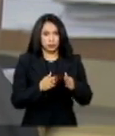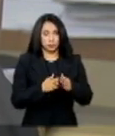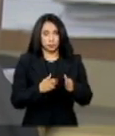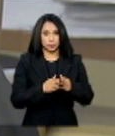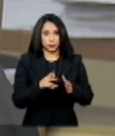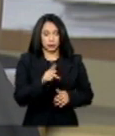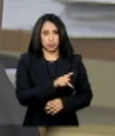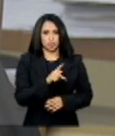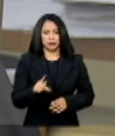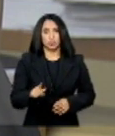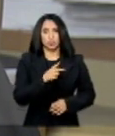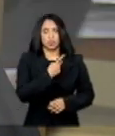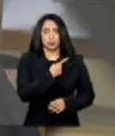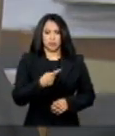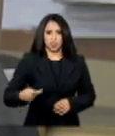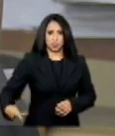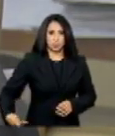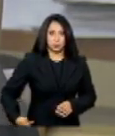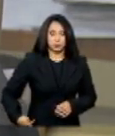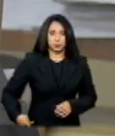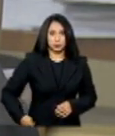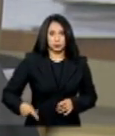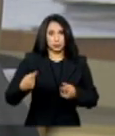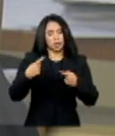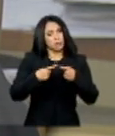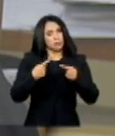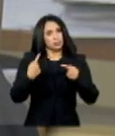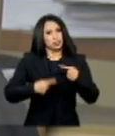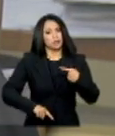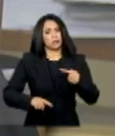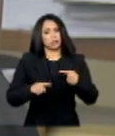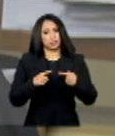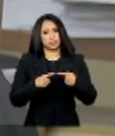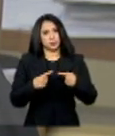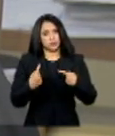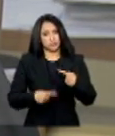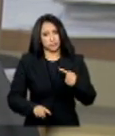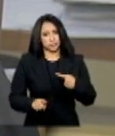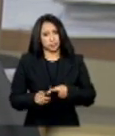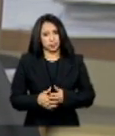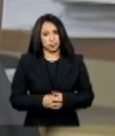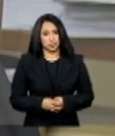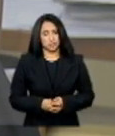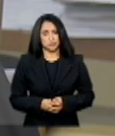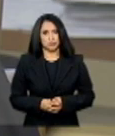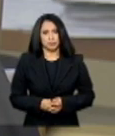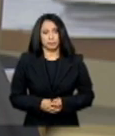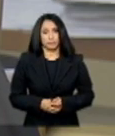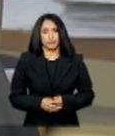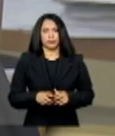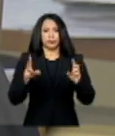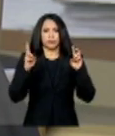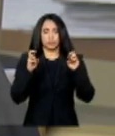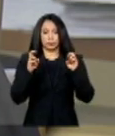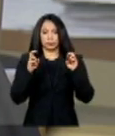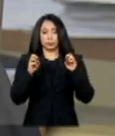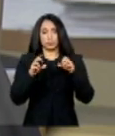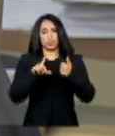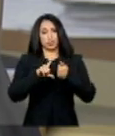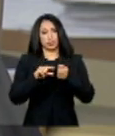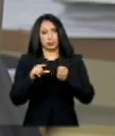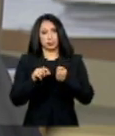república haja vista a proibição danada apreensão para averiguação nos termos do artigo 5º